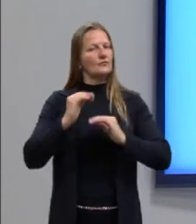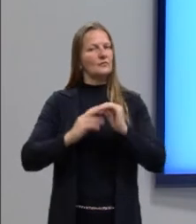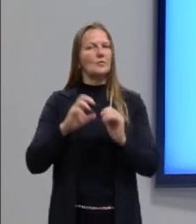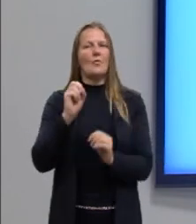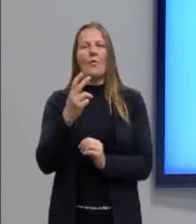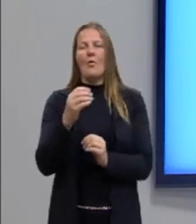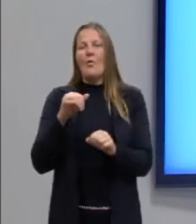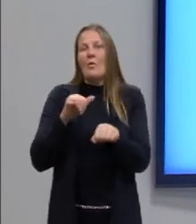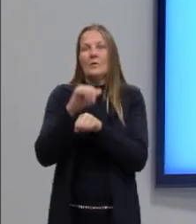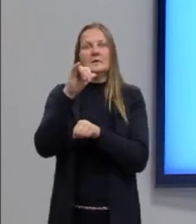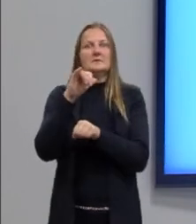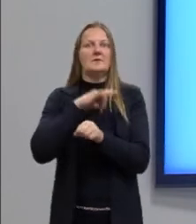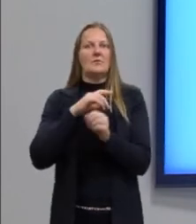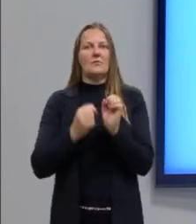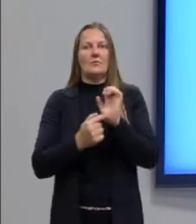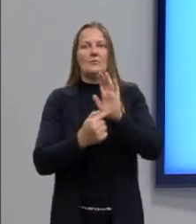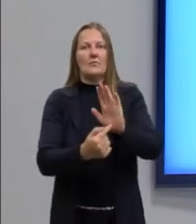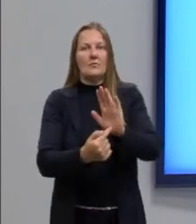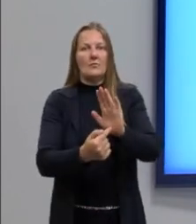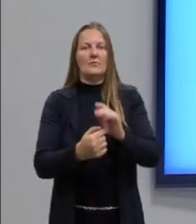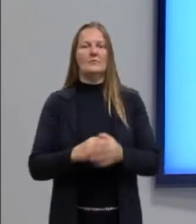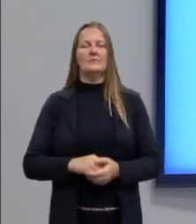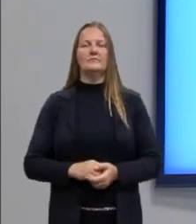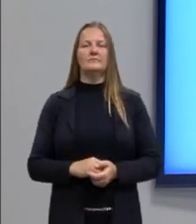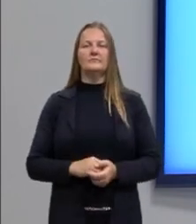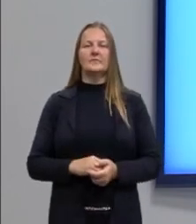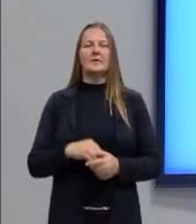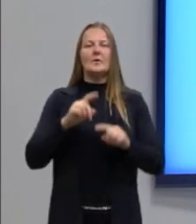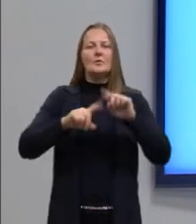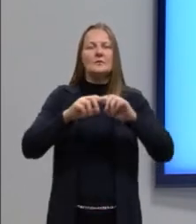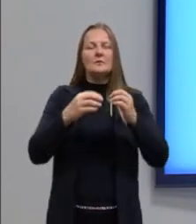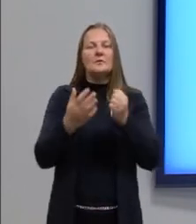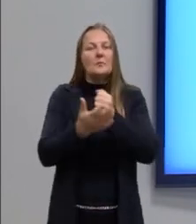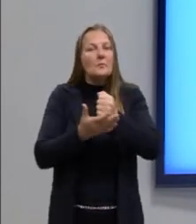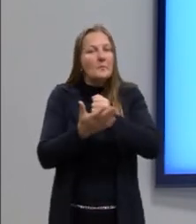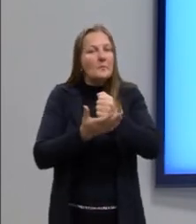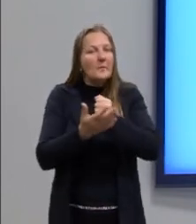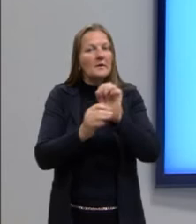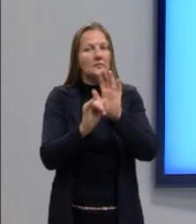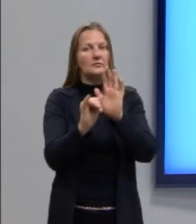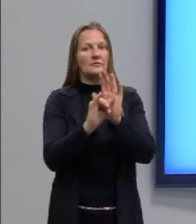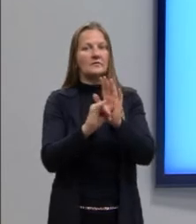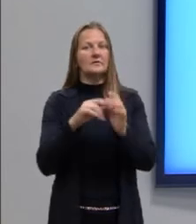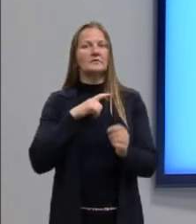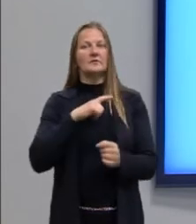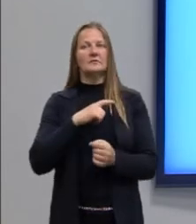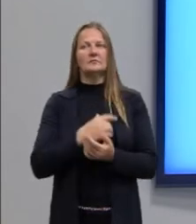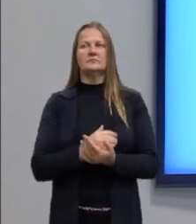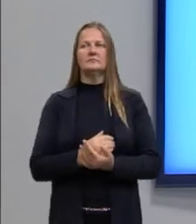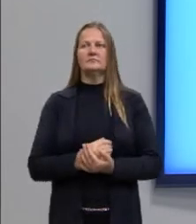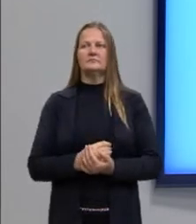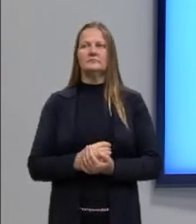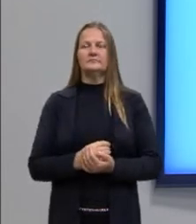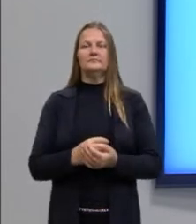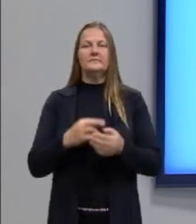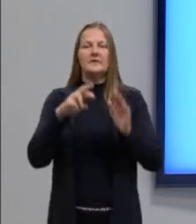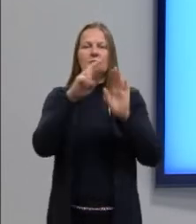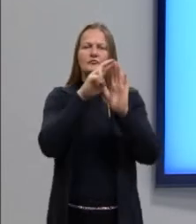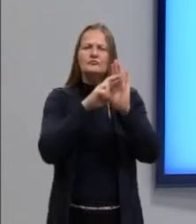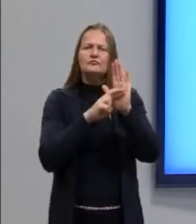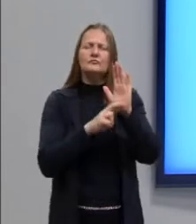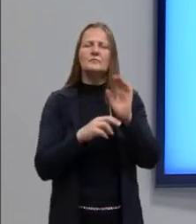um acontecimento beleza os elementos básicos de uma narração são enredo